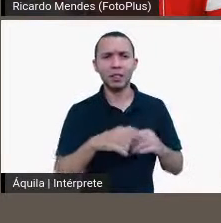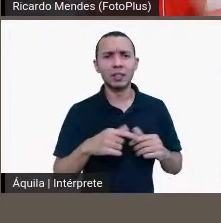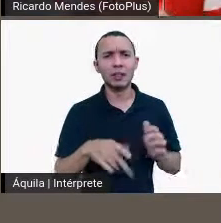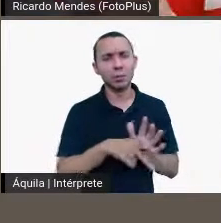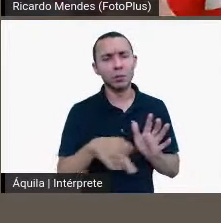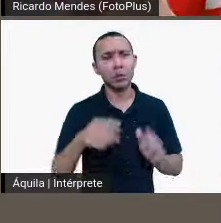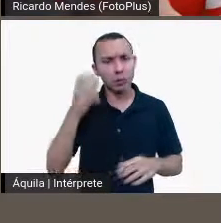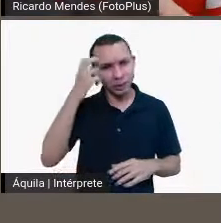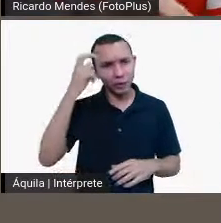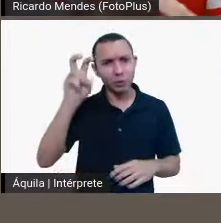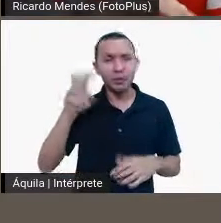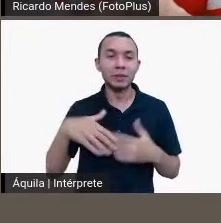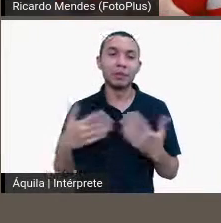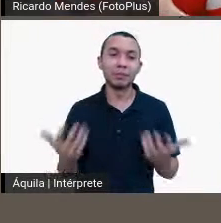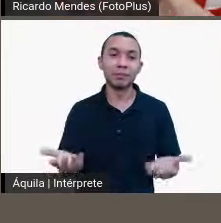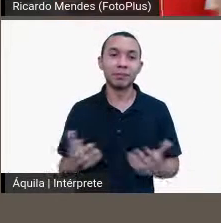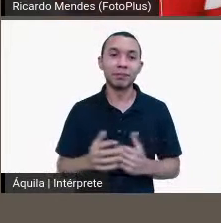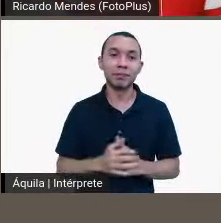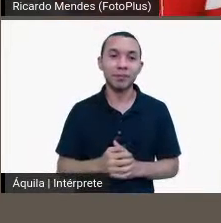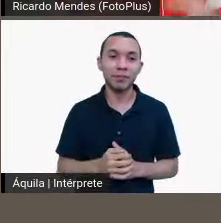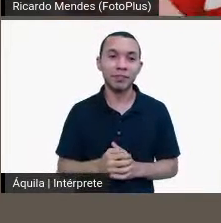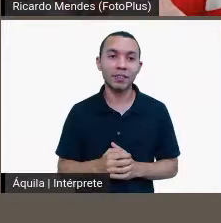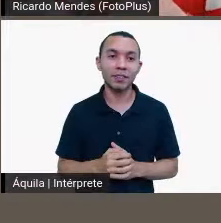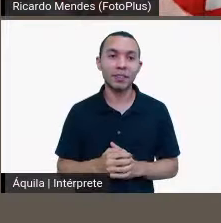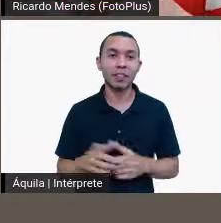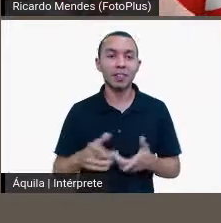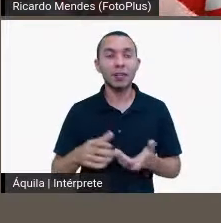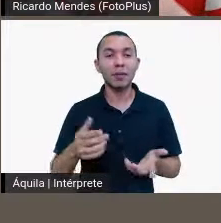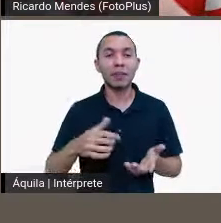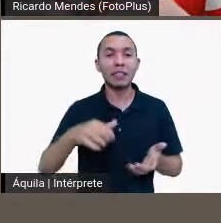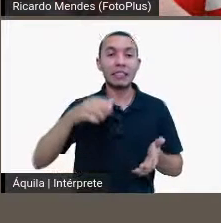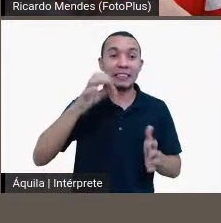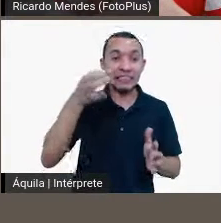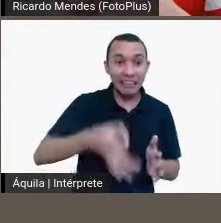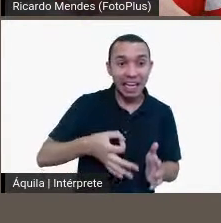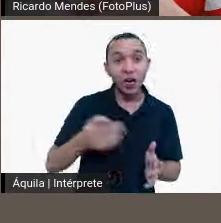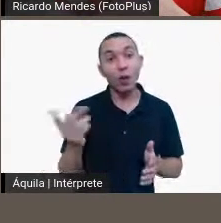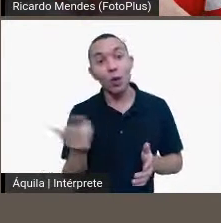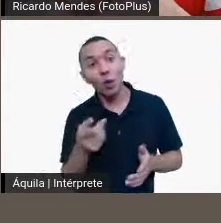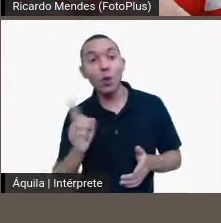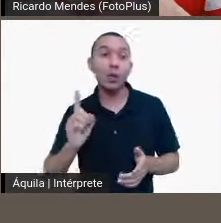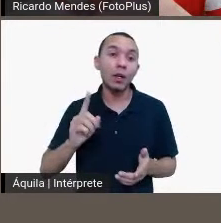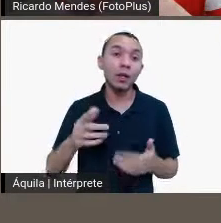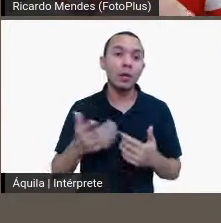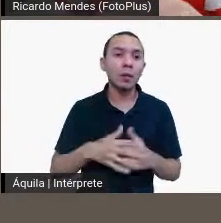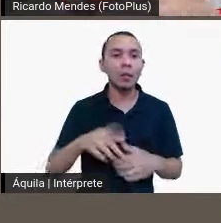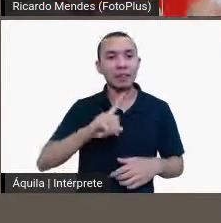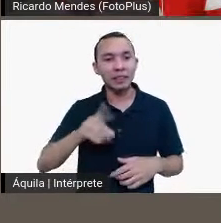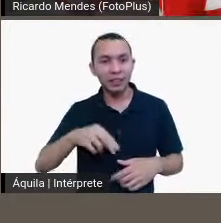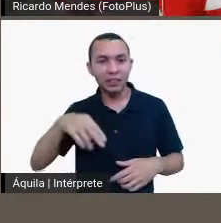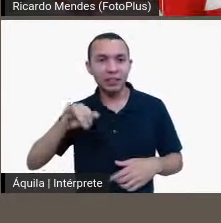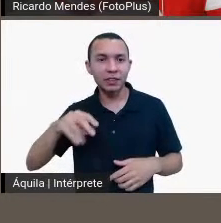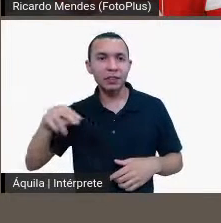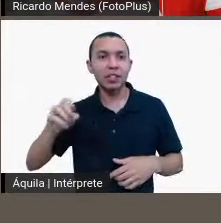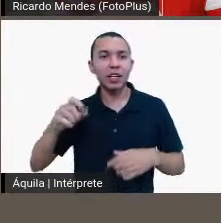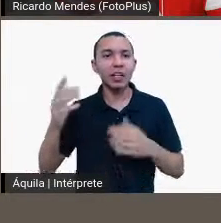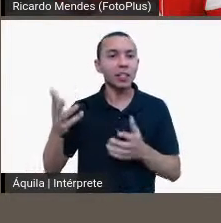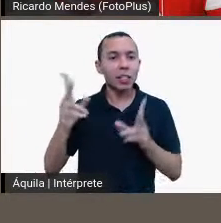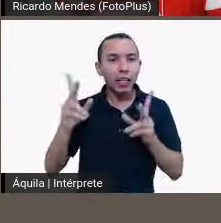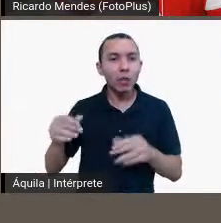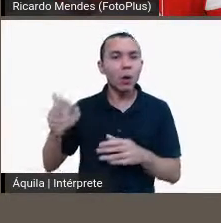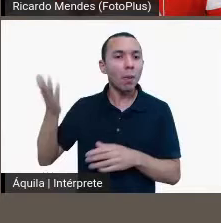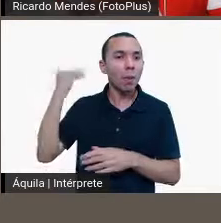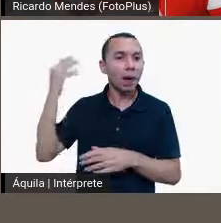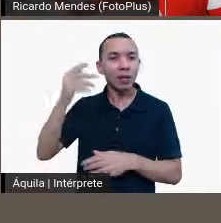Bem, gesto falho ou não, Zanini acabava por partilhar ironicamente o mesmo procedimento dos modernistas de 22,